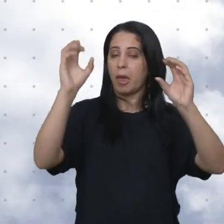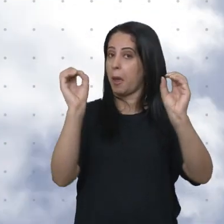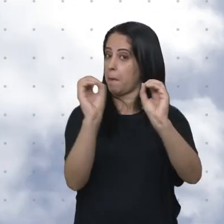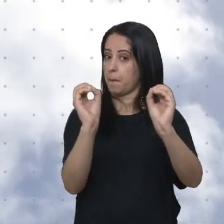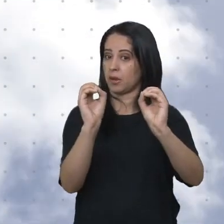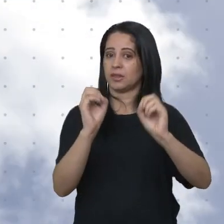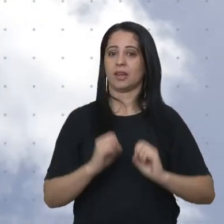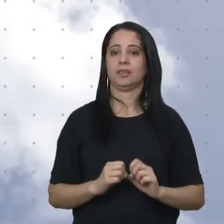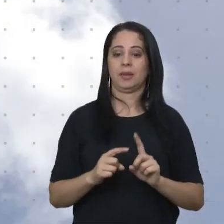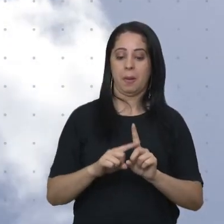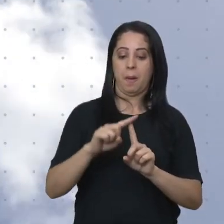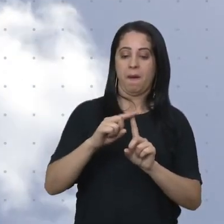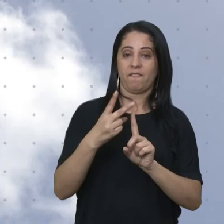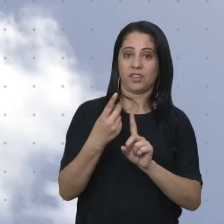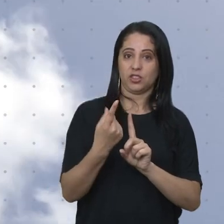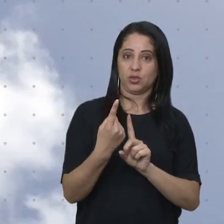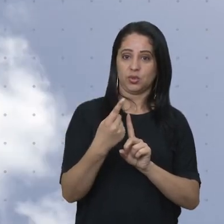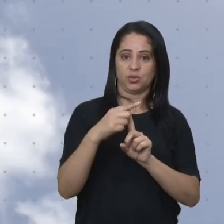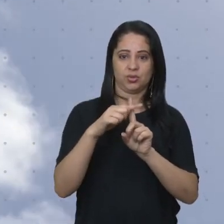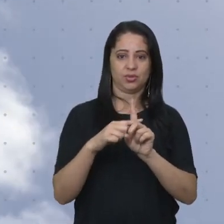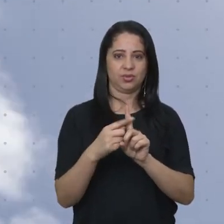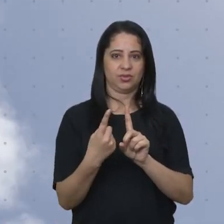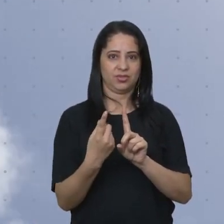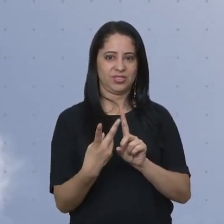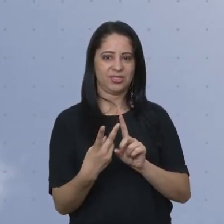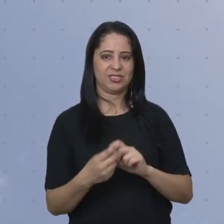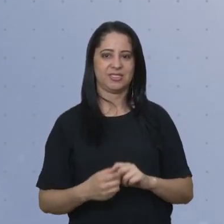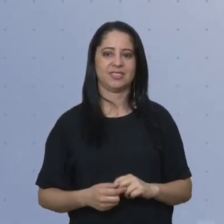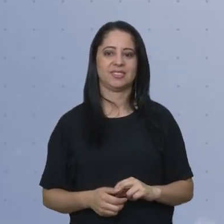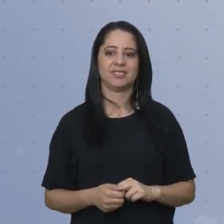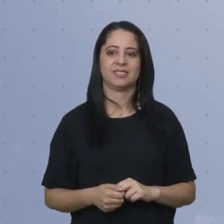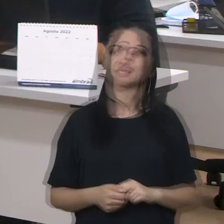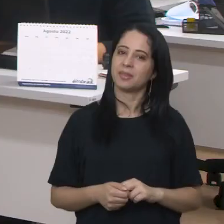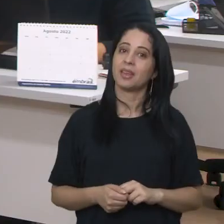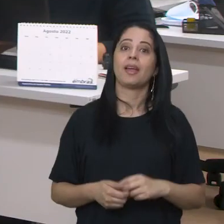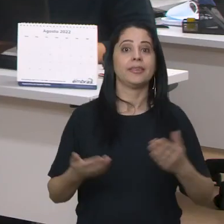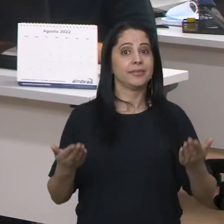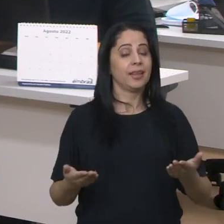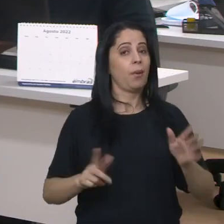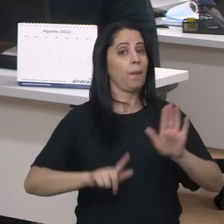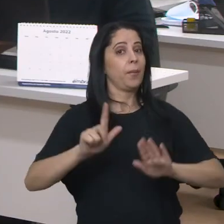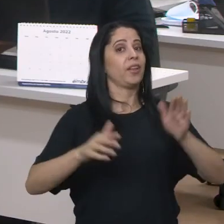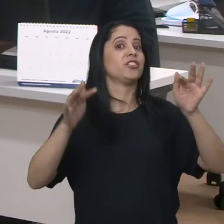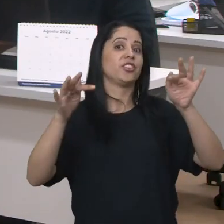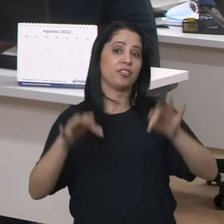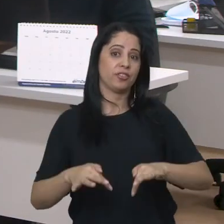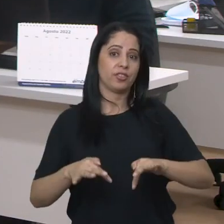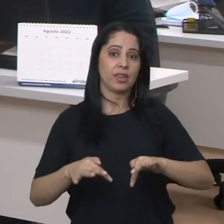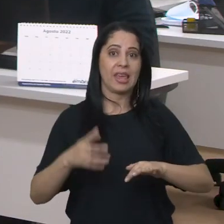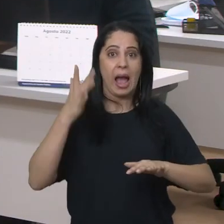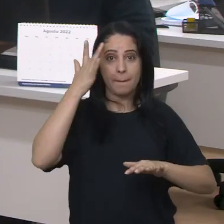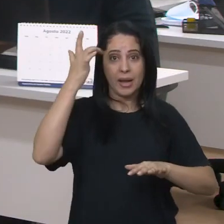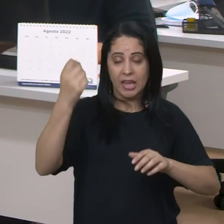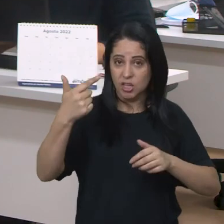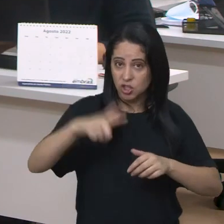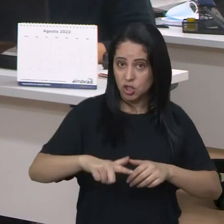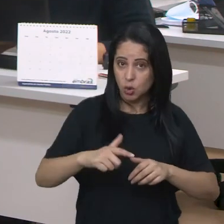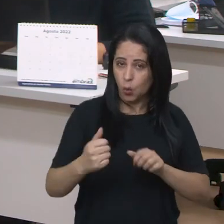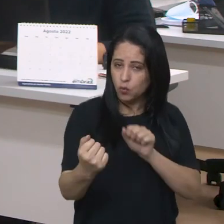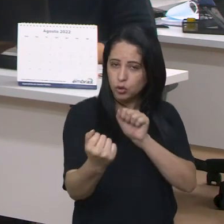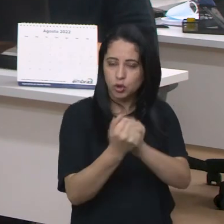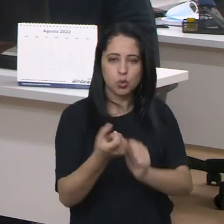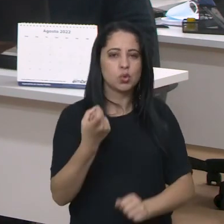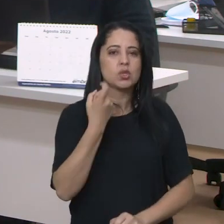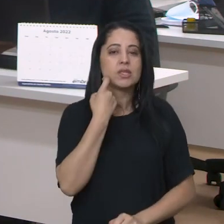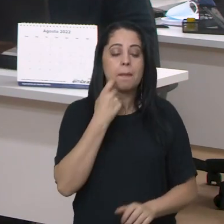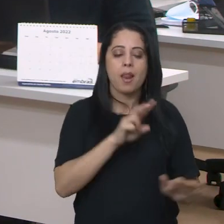A máxima será de 21 com mínima de 12. E bom, ficamos por aqui com o nosso boletim. Amanhã não esquece, hein?